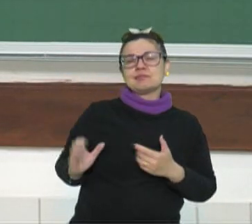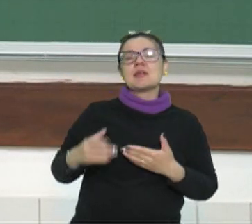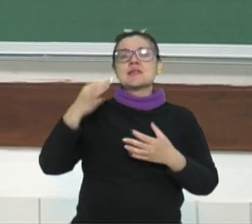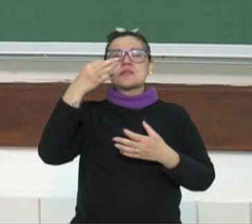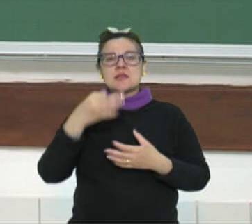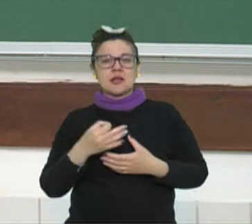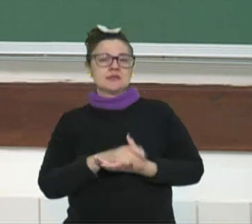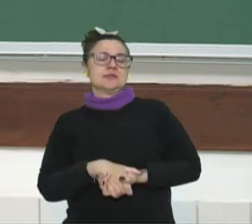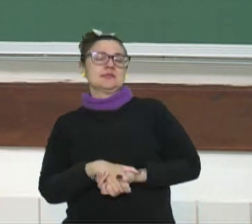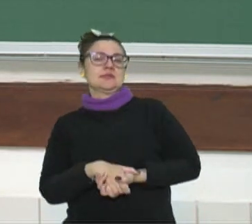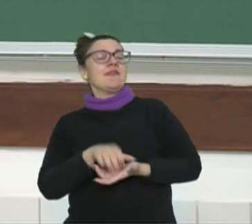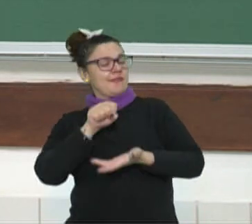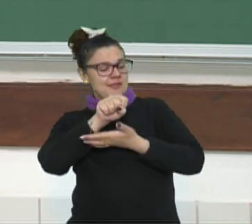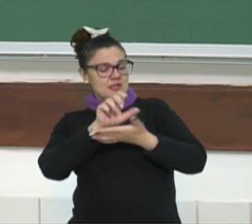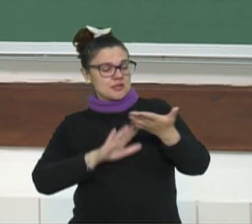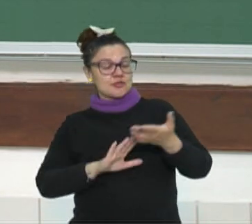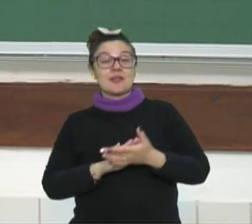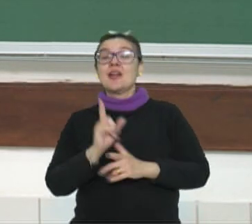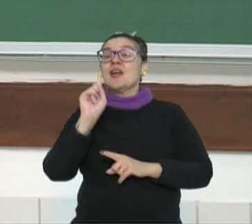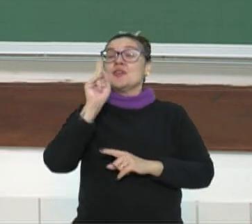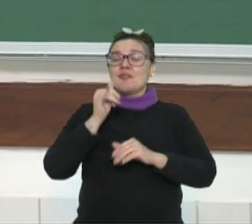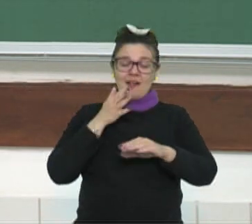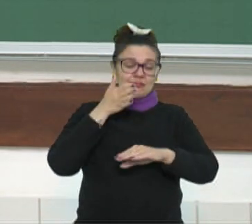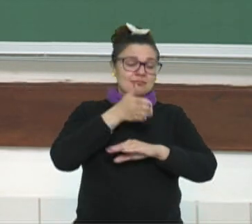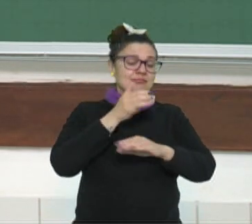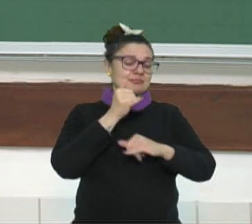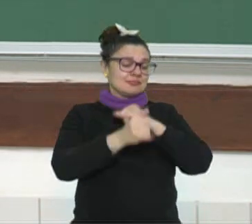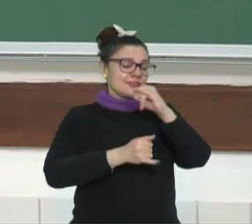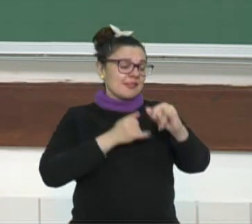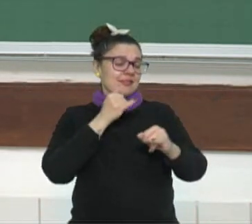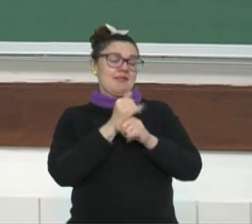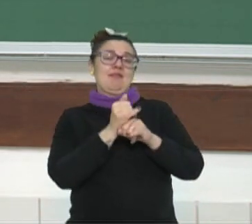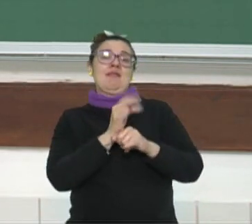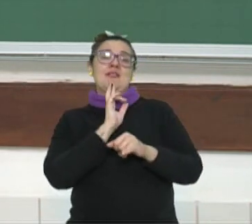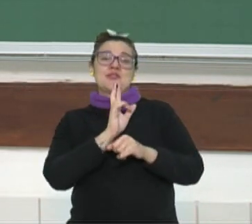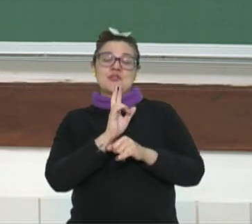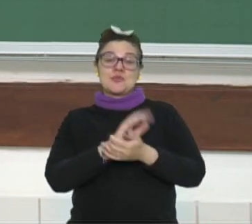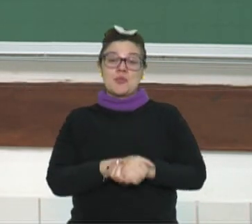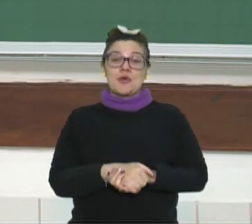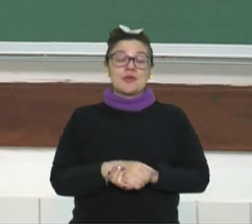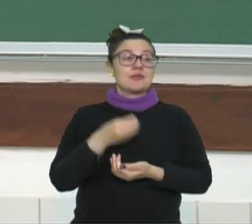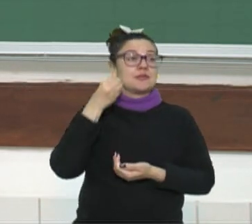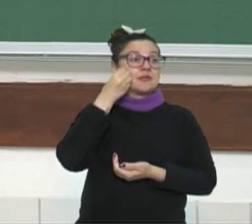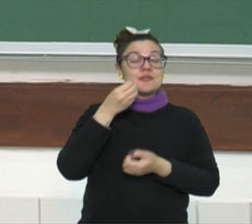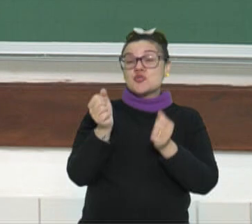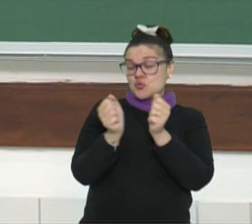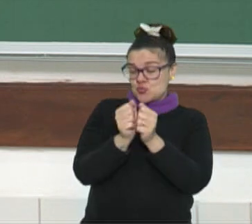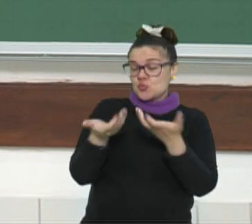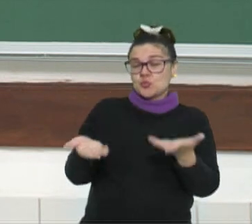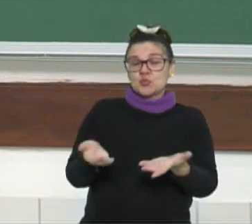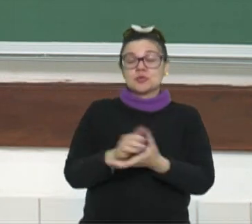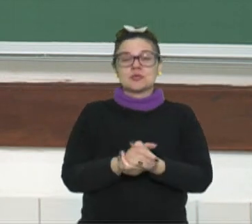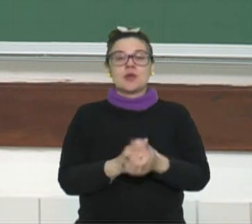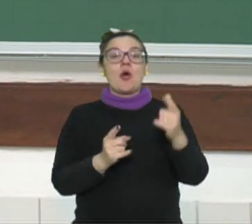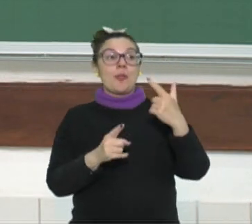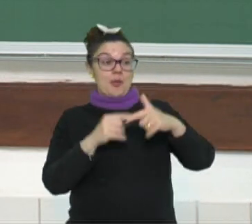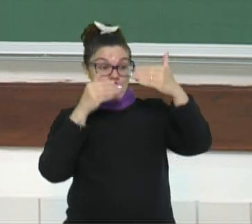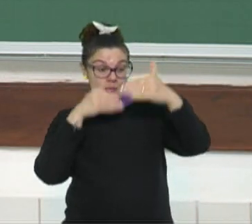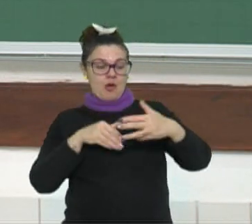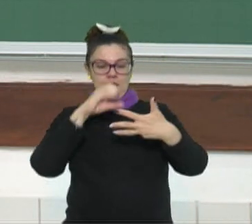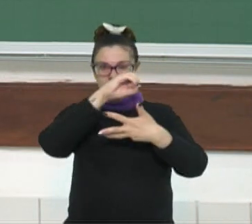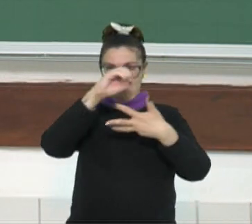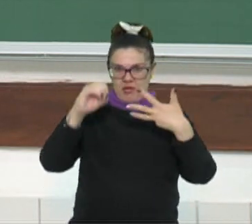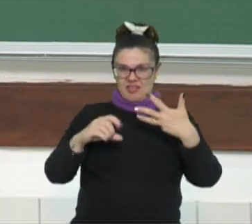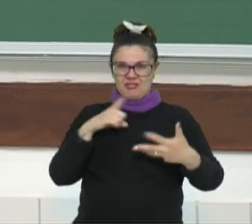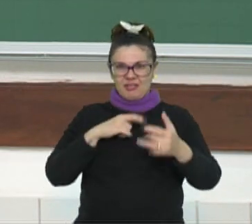esse exercício. E lembre-se, não vá na internet agora procurar a resposta. Vamos fazer esse exercício juntos. Até porque na hora da prova do Enem